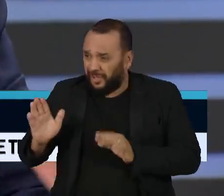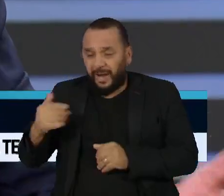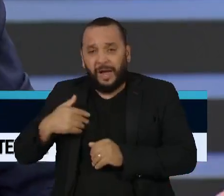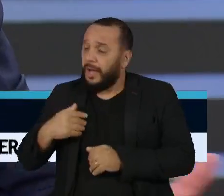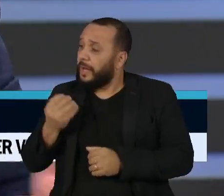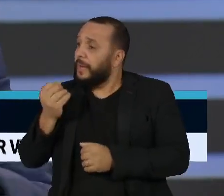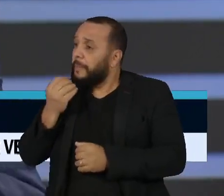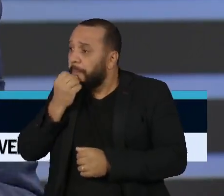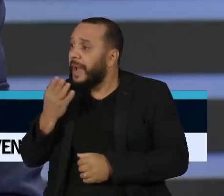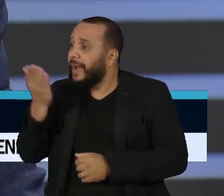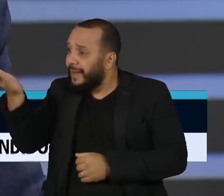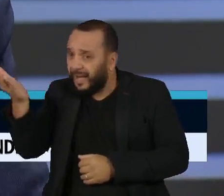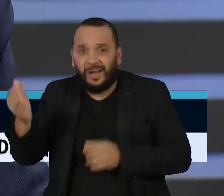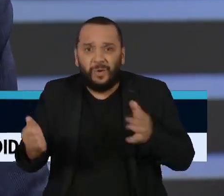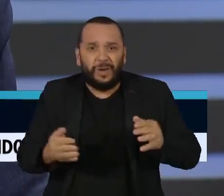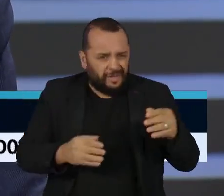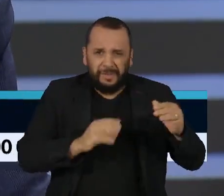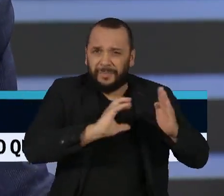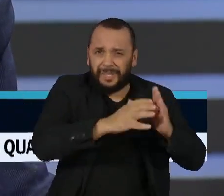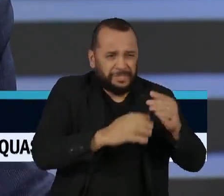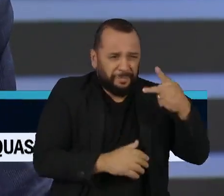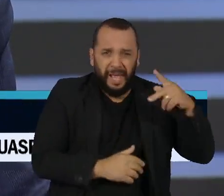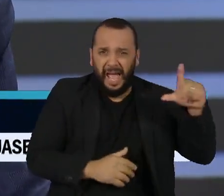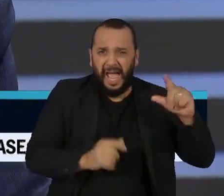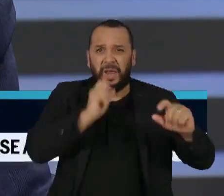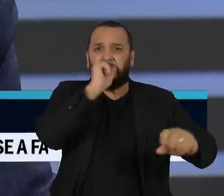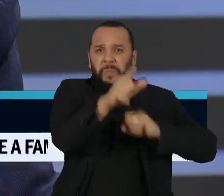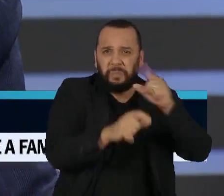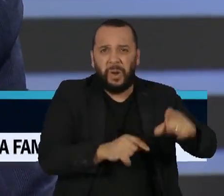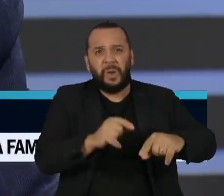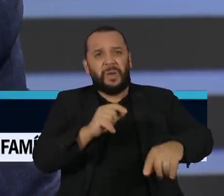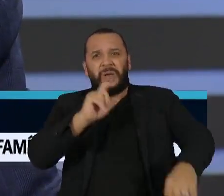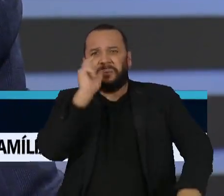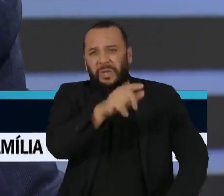agressões, num momento que algo que eu nunca tinha visto na história republicana brasileira.